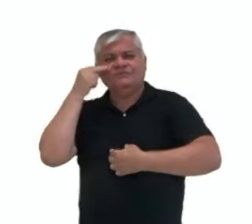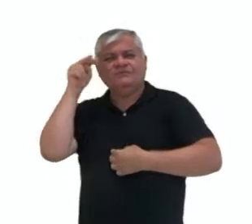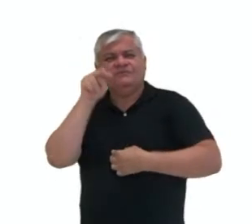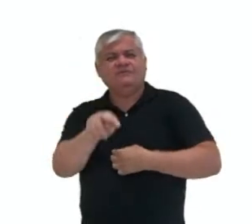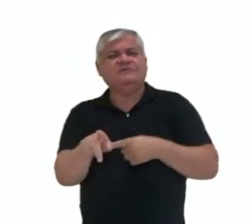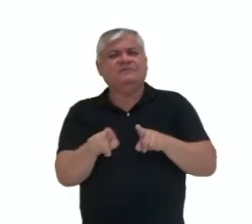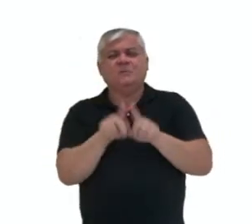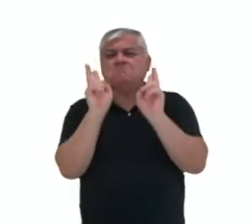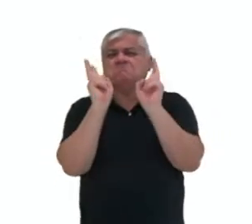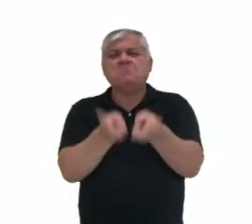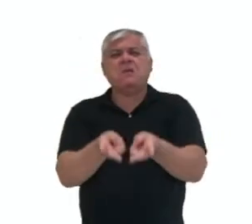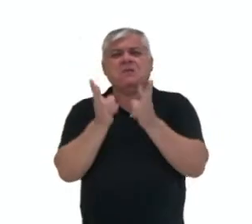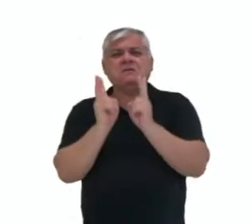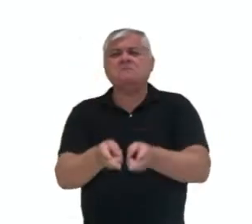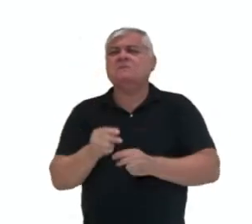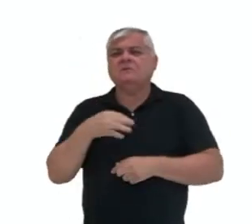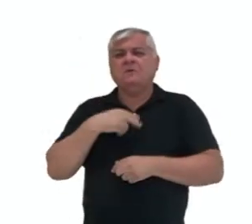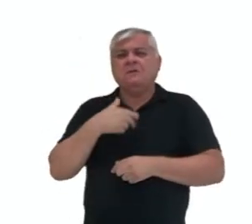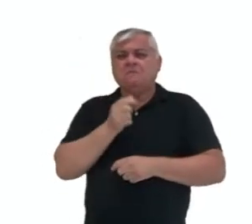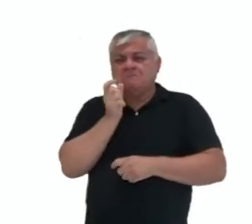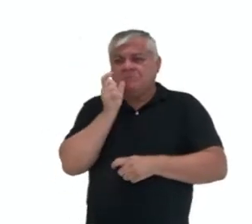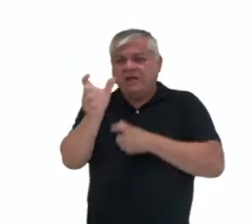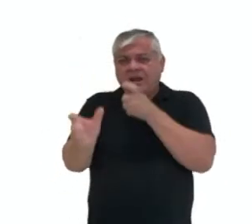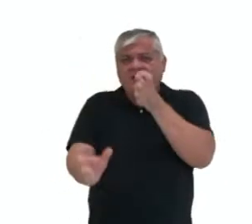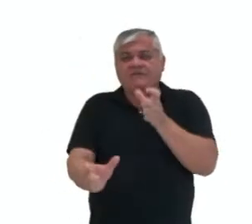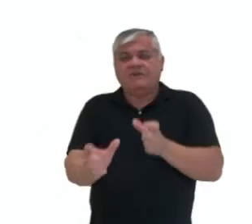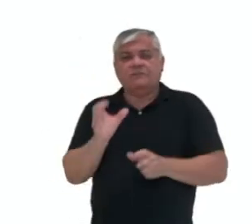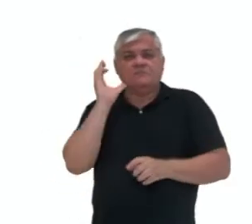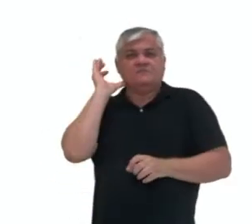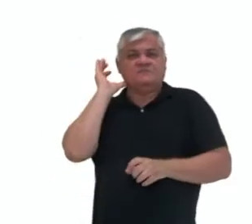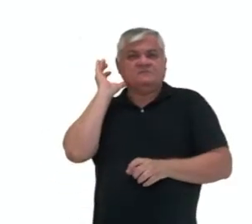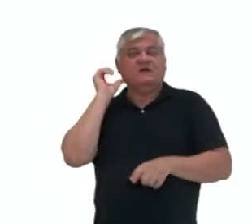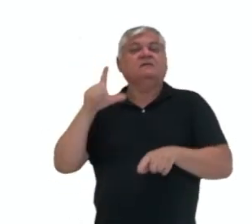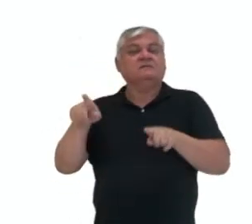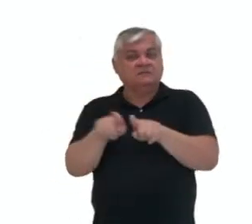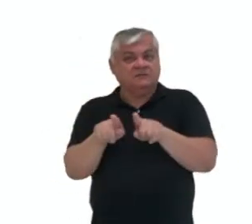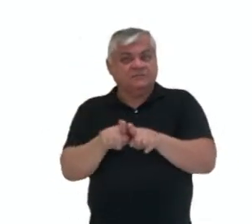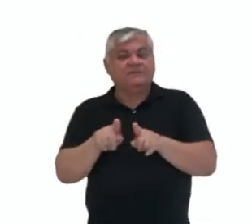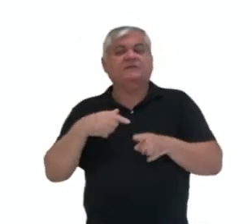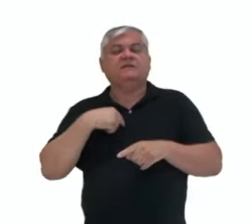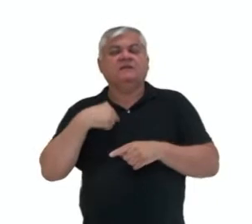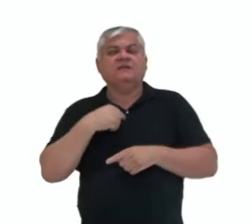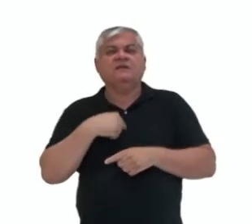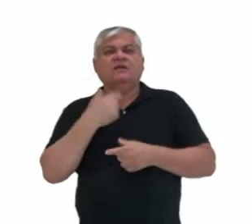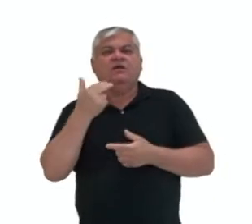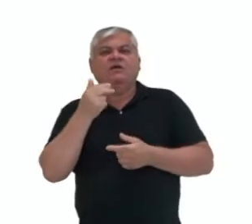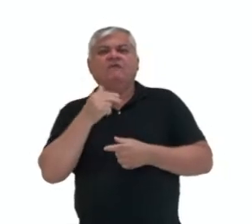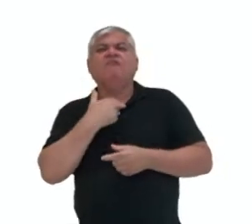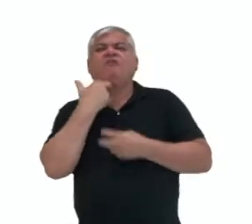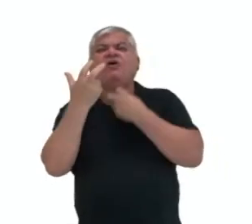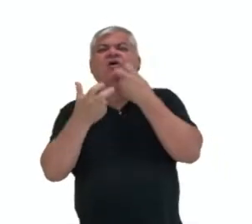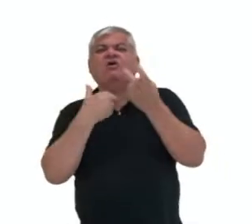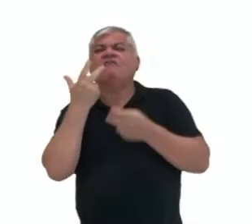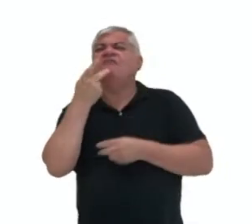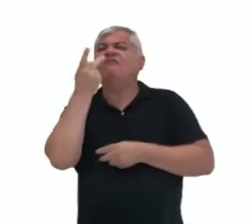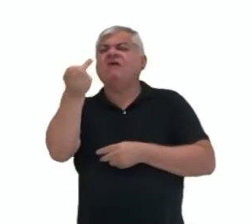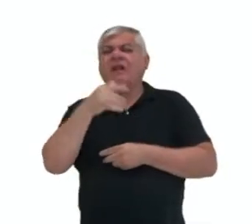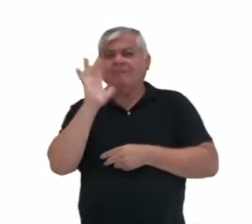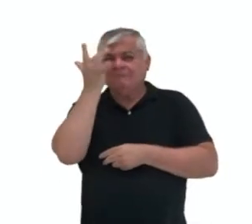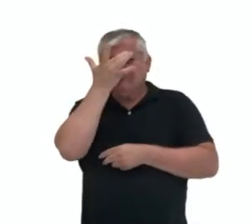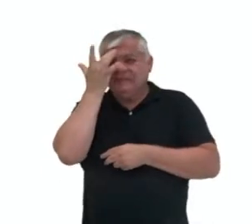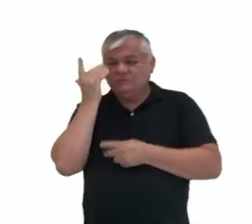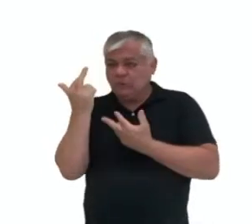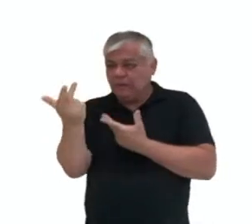mesmo quadro. Há palavras que nunca são ditas. Há muitas vozes repetindo a mesma frase. Ninguém igual a